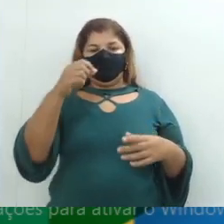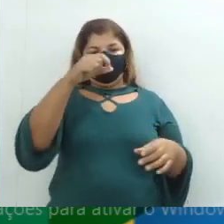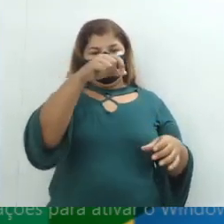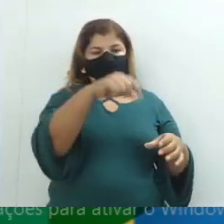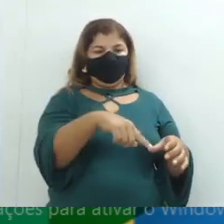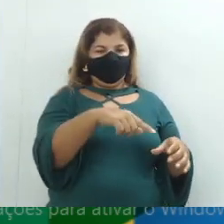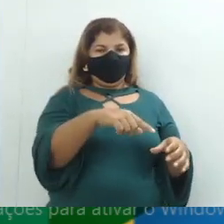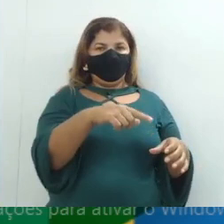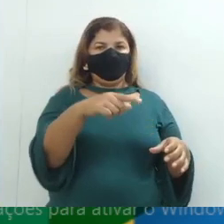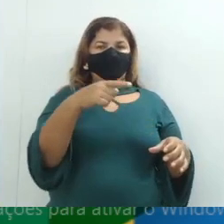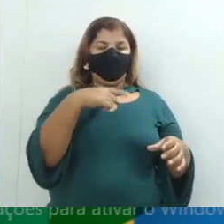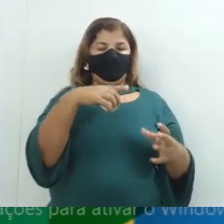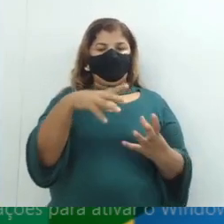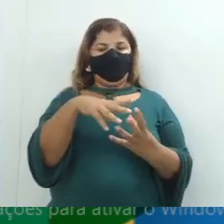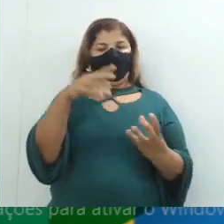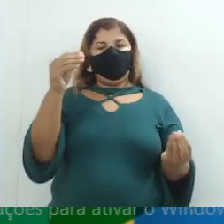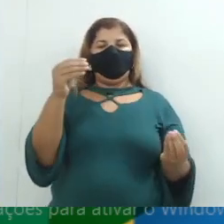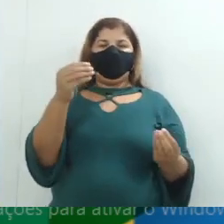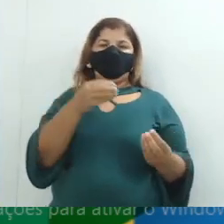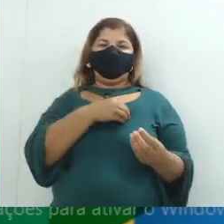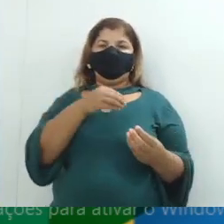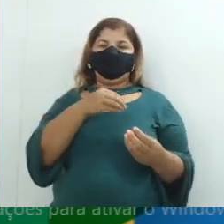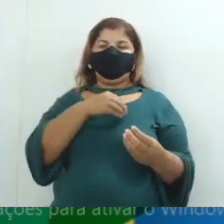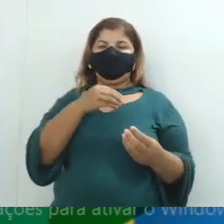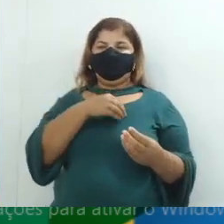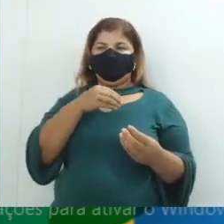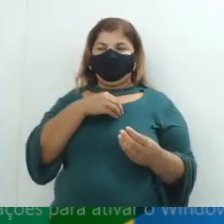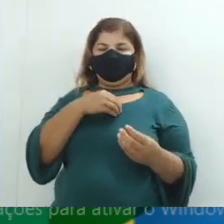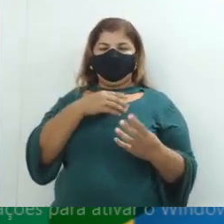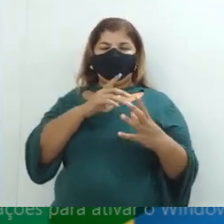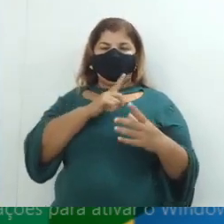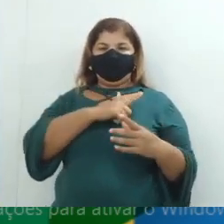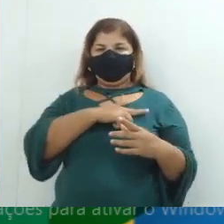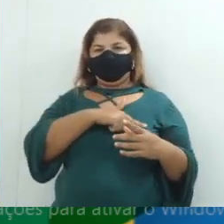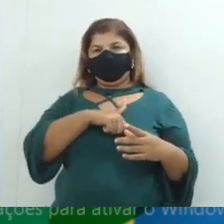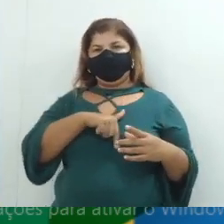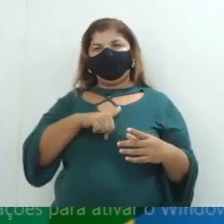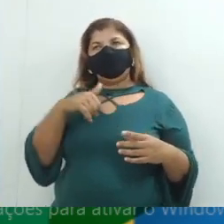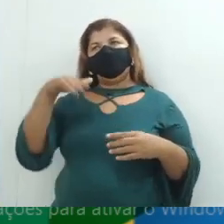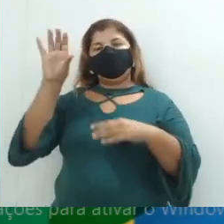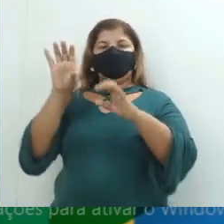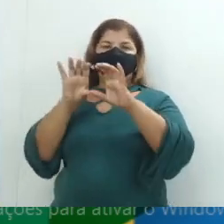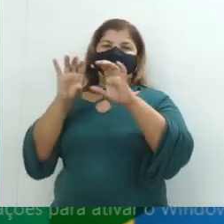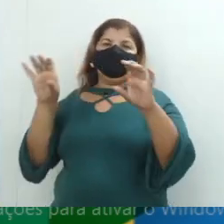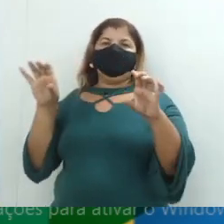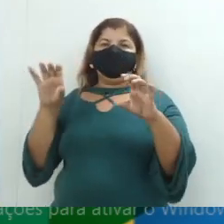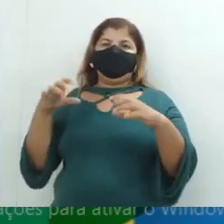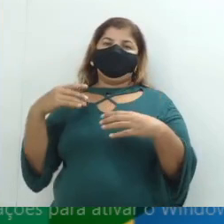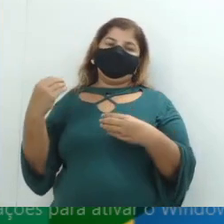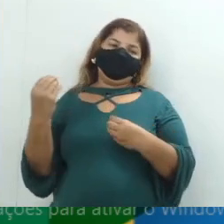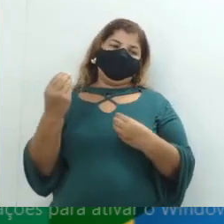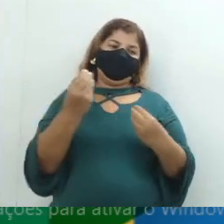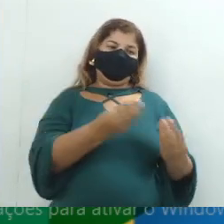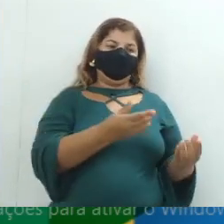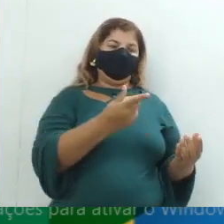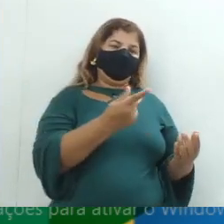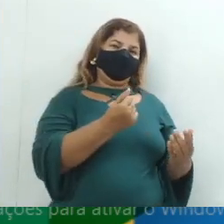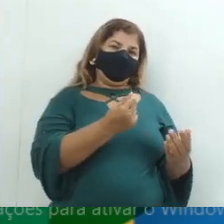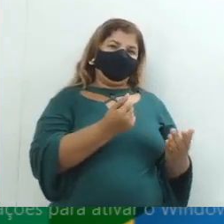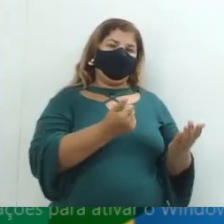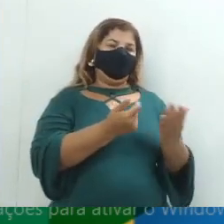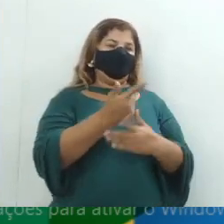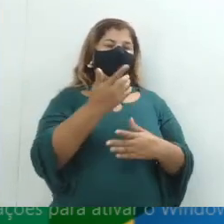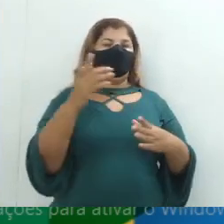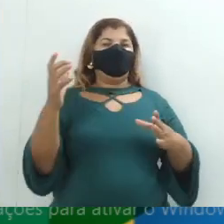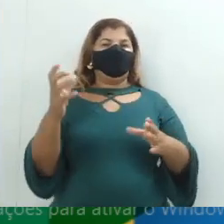cofre é uma alma a menos no purgatório, né? Então, à medida que você ofertava, à medida que você dava, né?